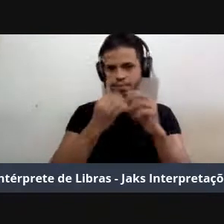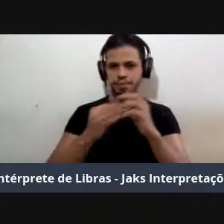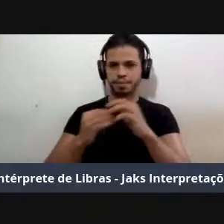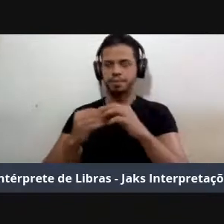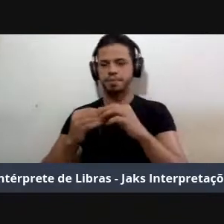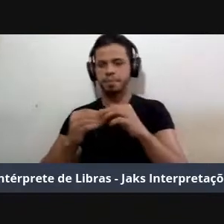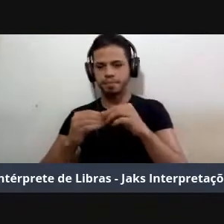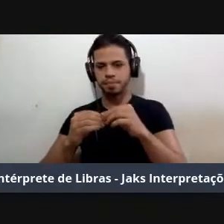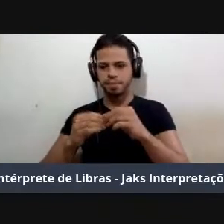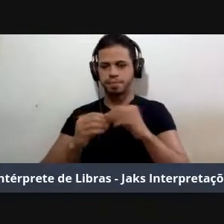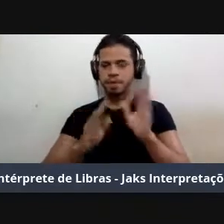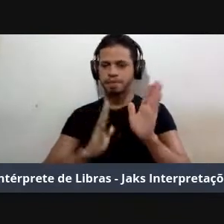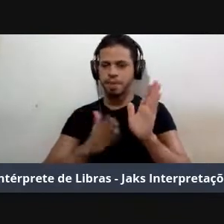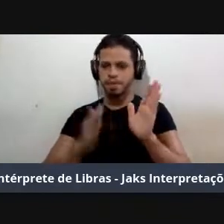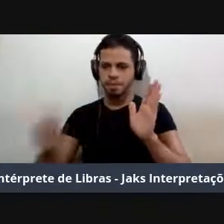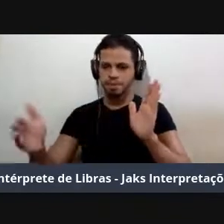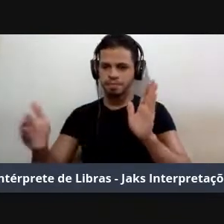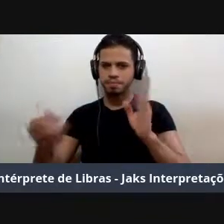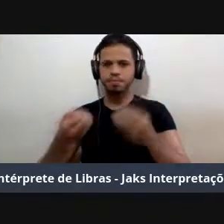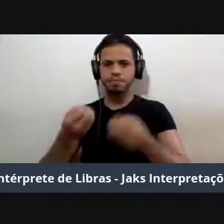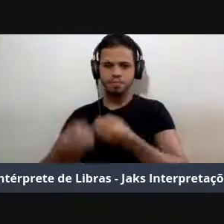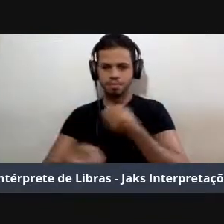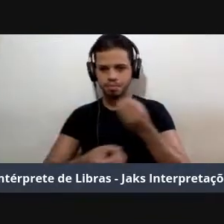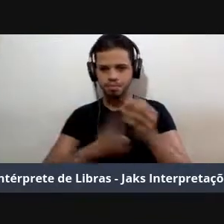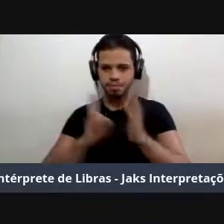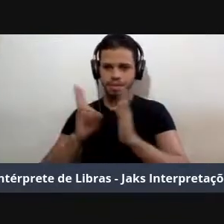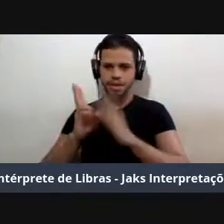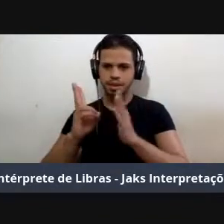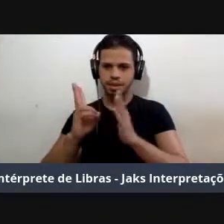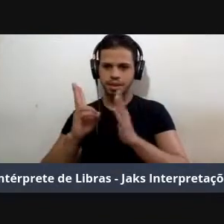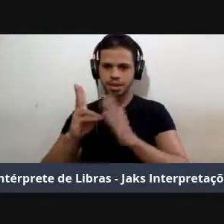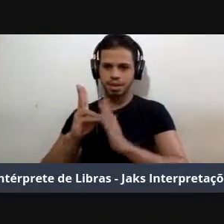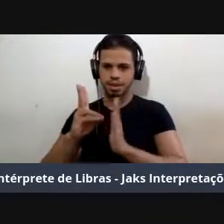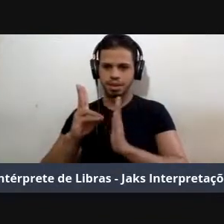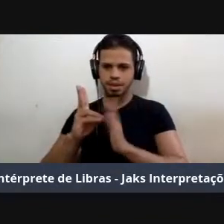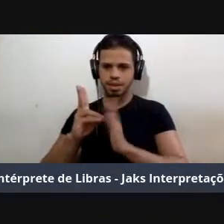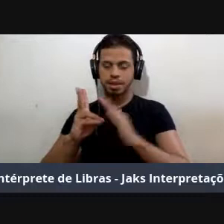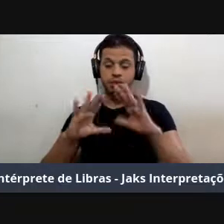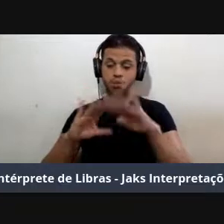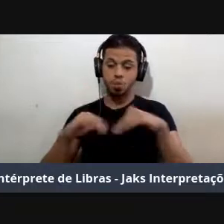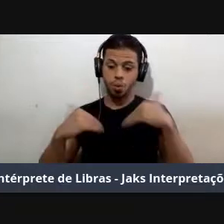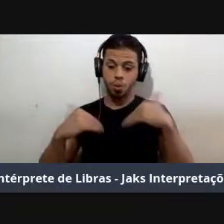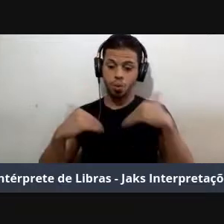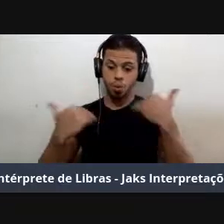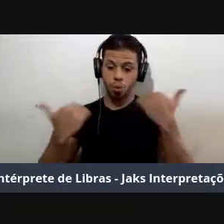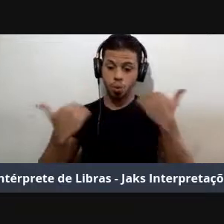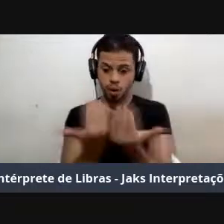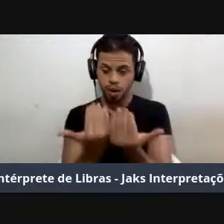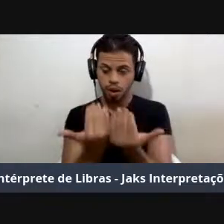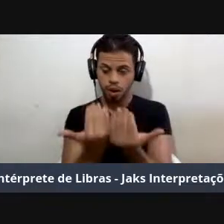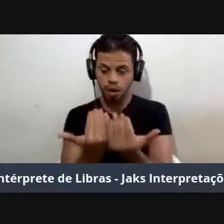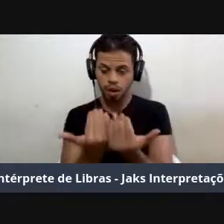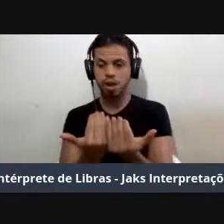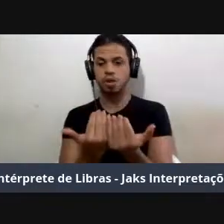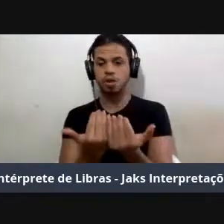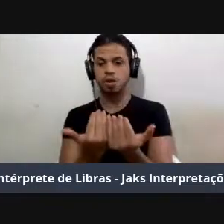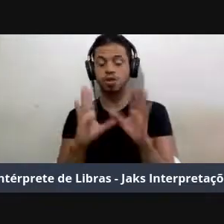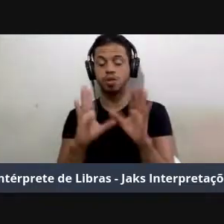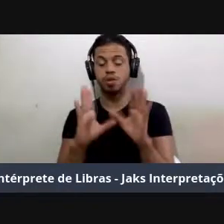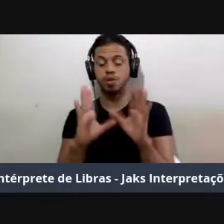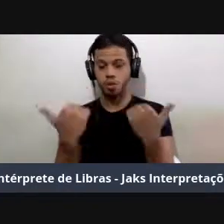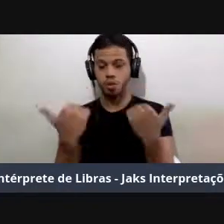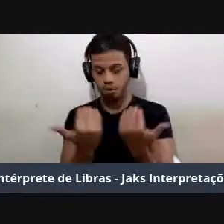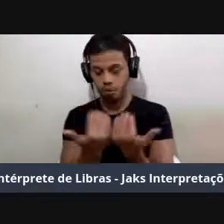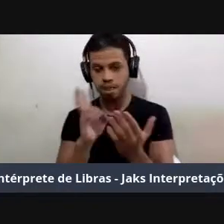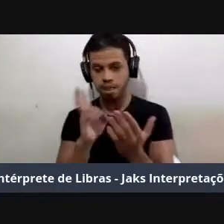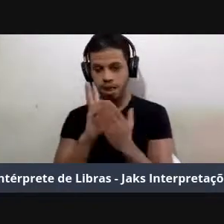nossa da questão indígena. No Congresso, a gente já as parteiras indígenas foram convidadas,